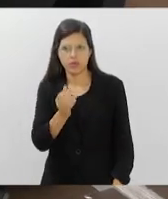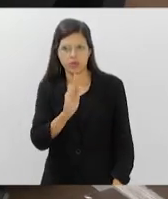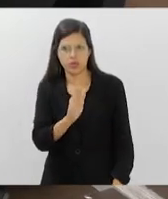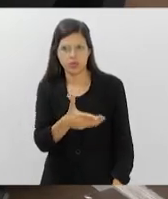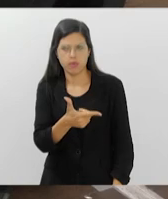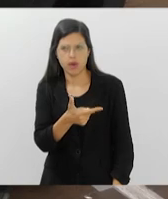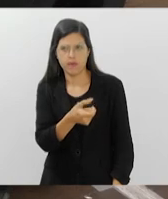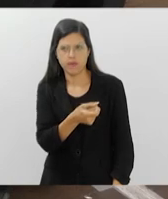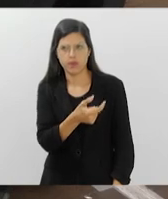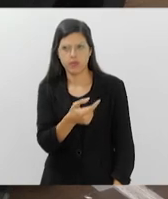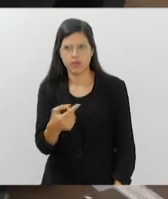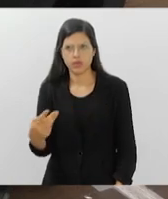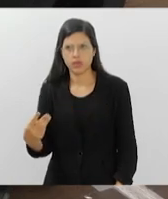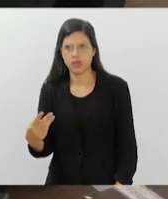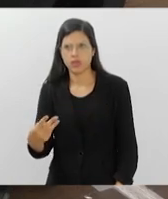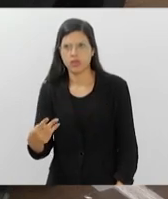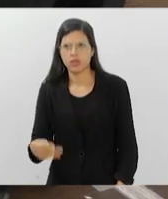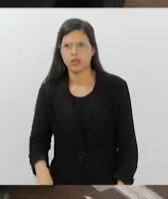86/2023